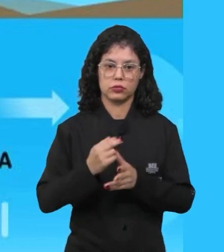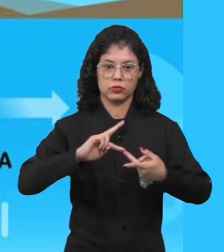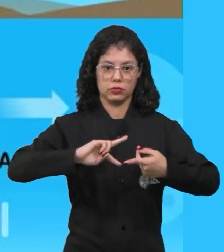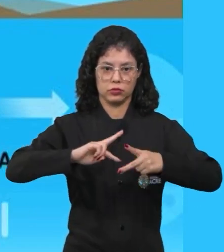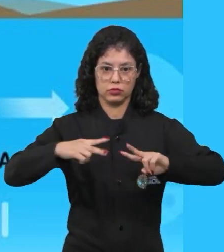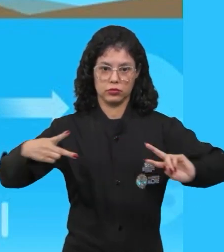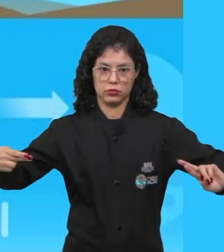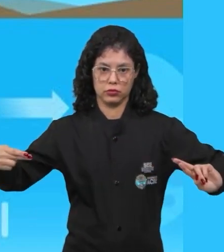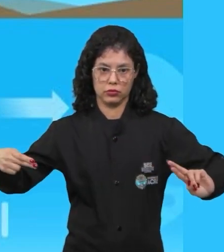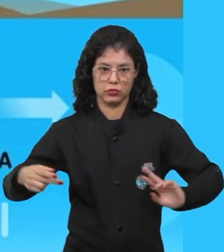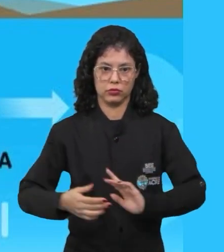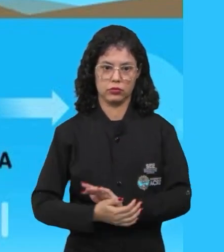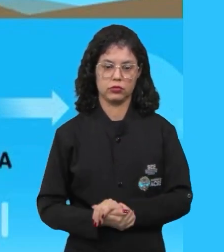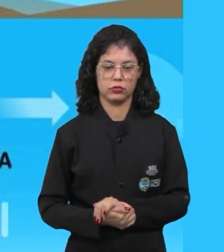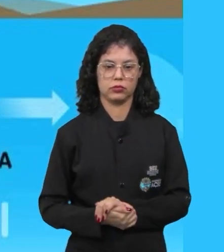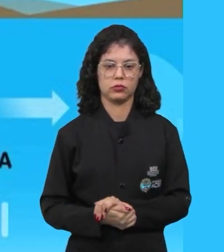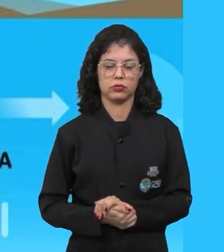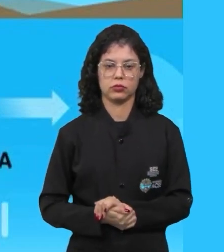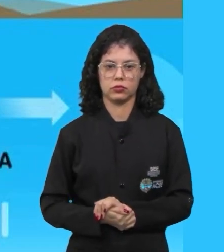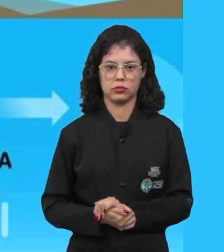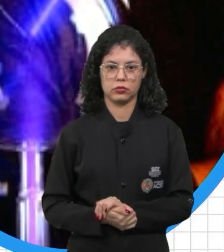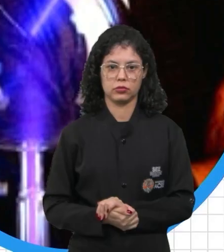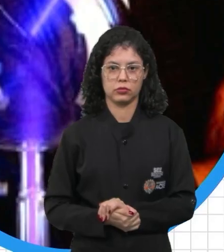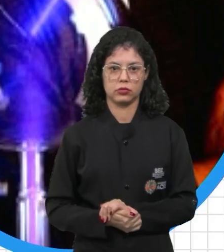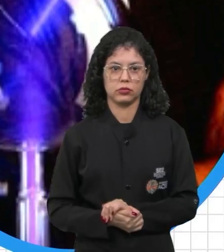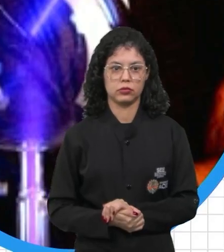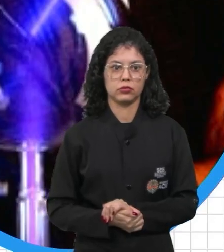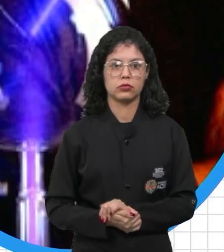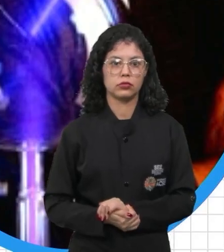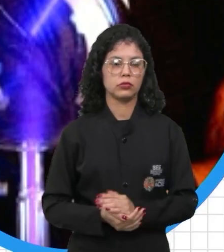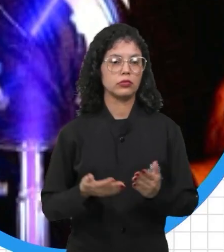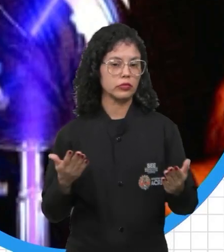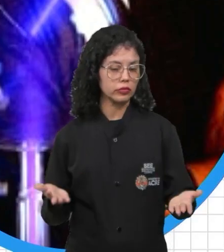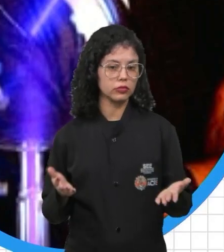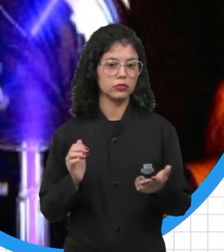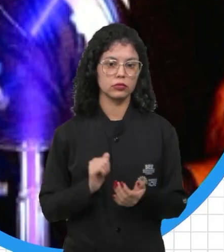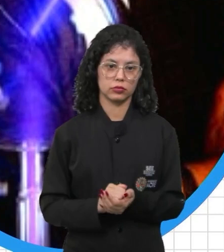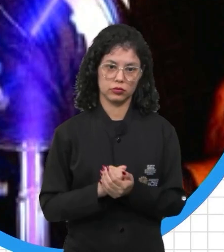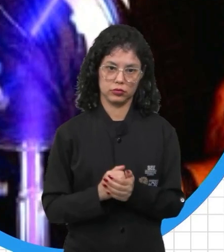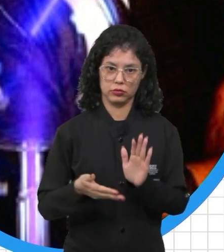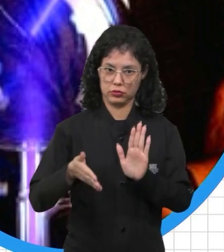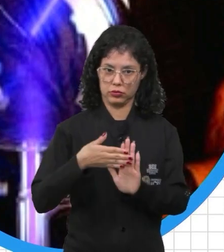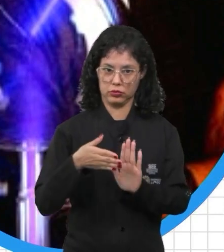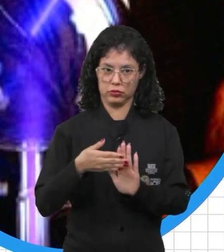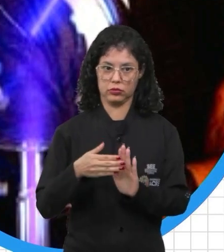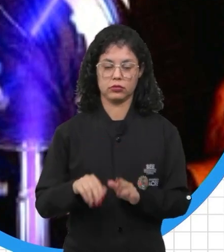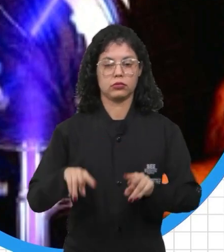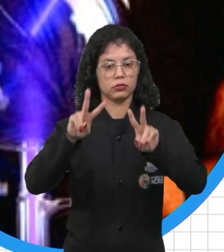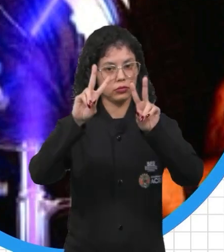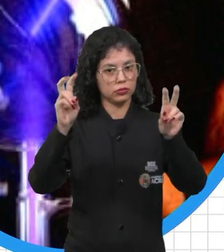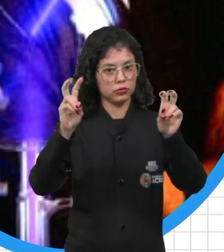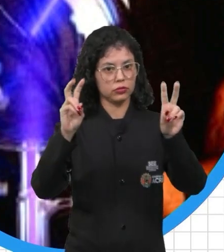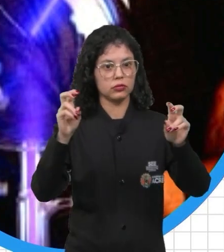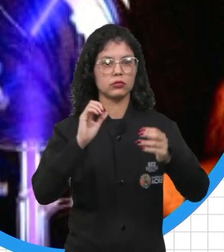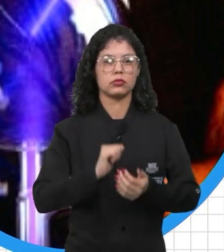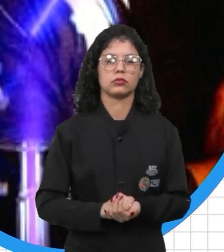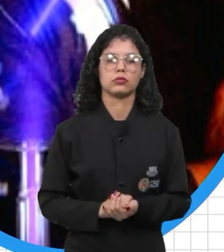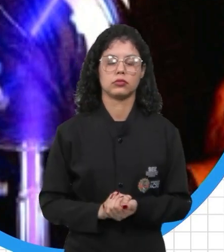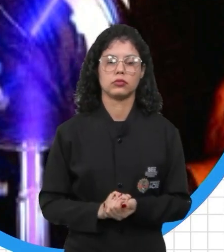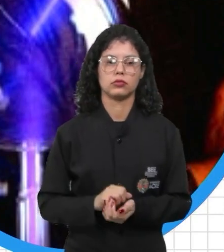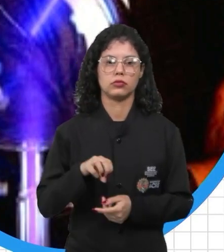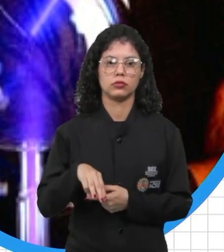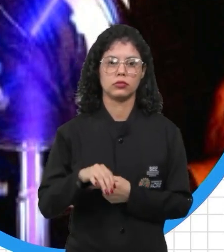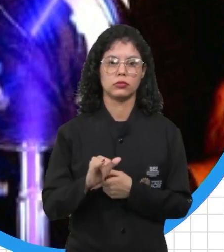célula do RNA ancestral. Então aqui, para comprovar essa teoria,